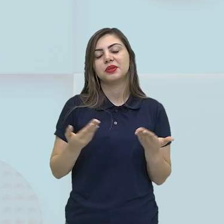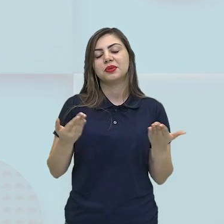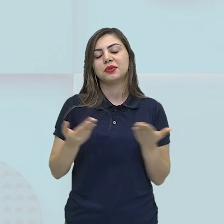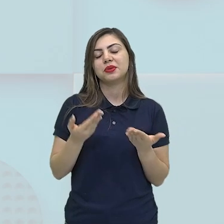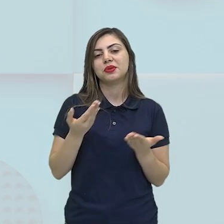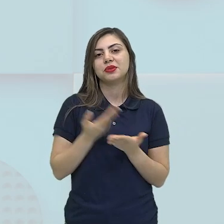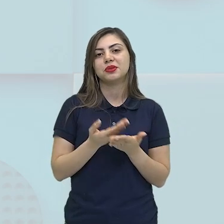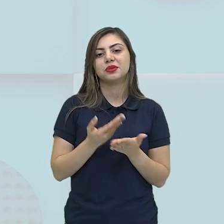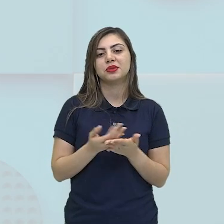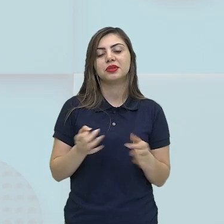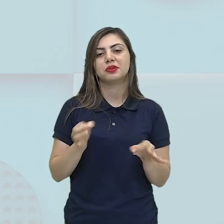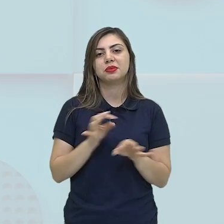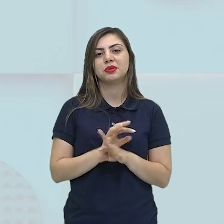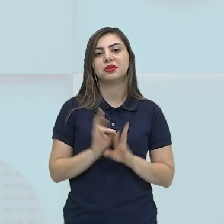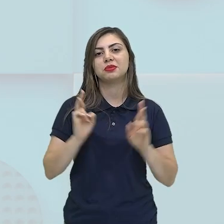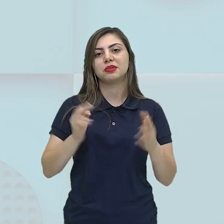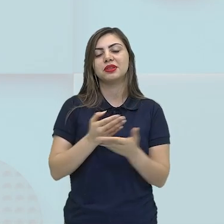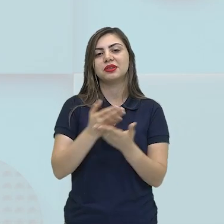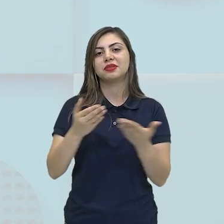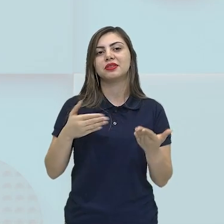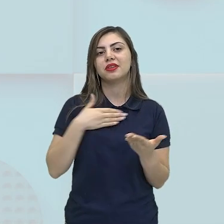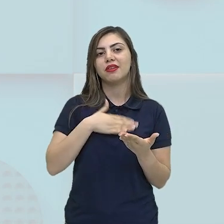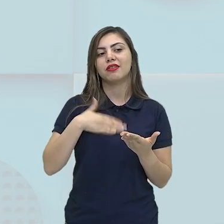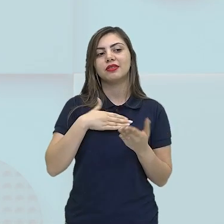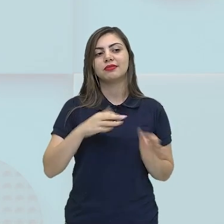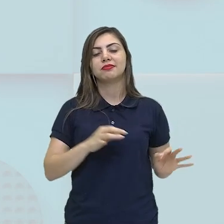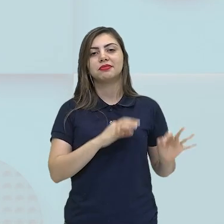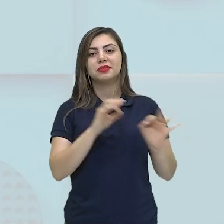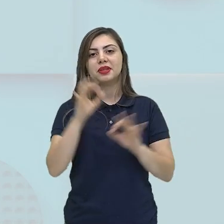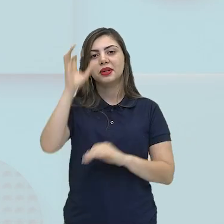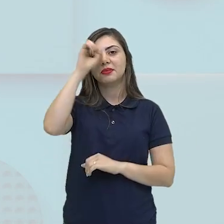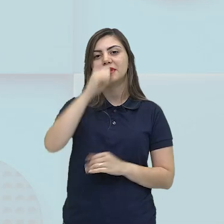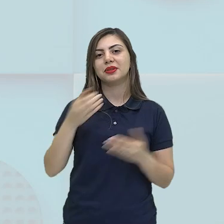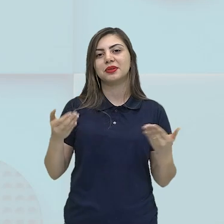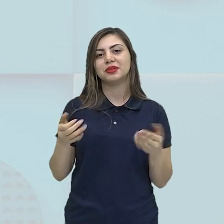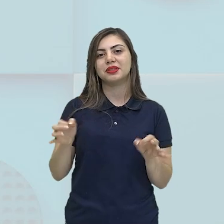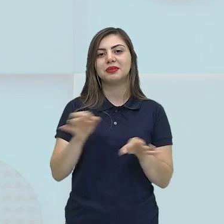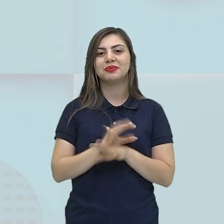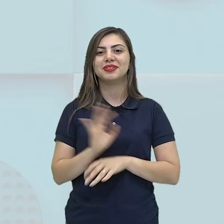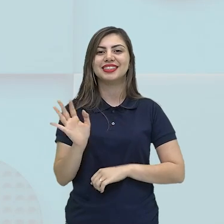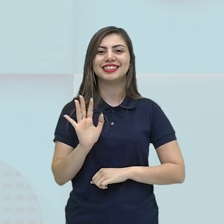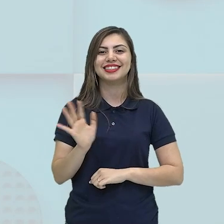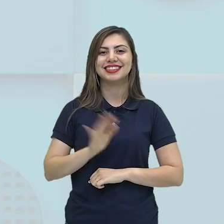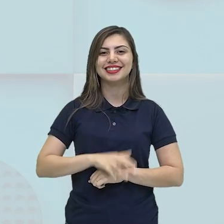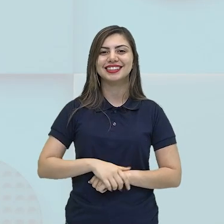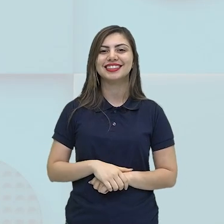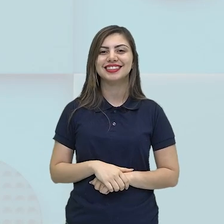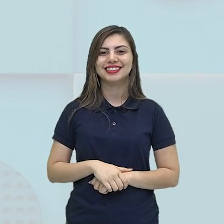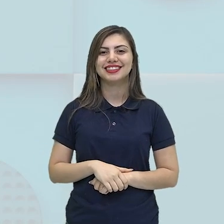foi o nosso conteúdo, eu espero que vocês tenham conseguido acompanhar. Nós ficamos por aqui, bye bye!